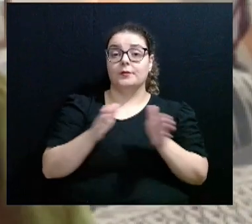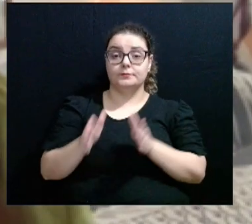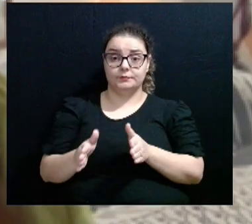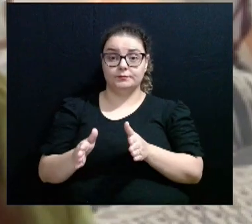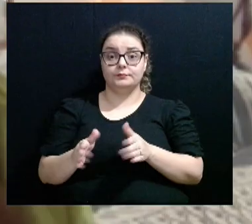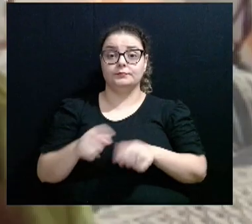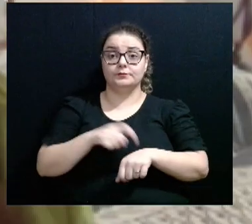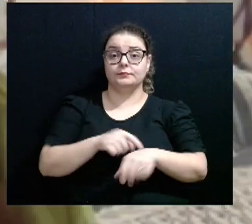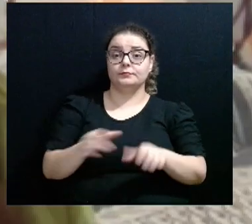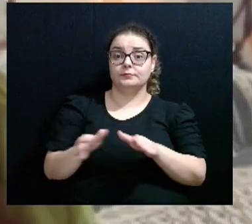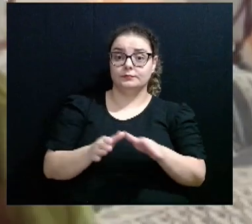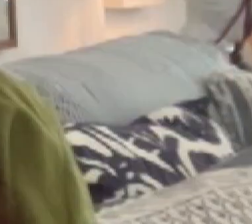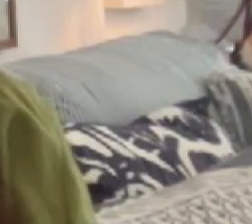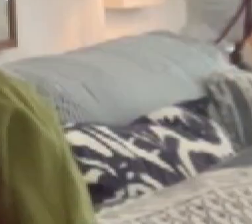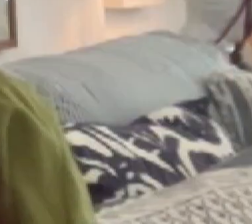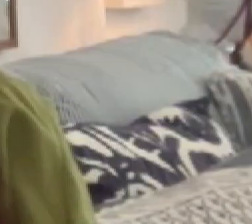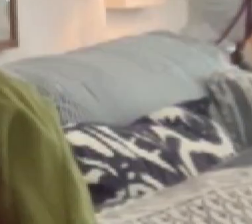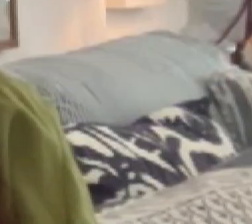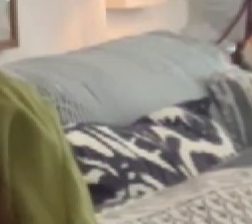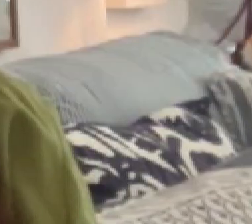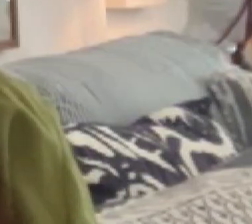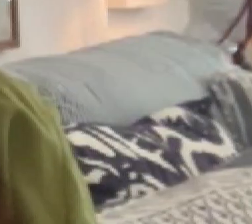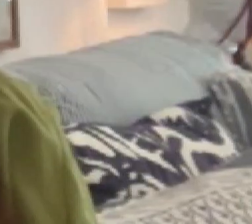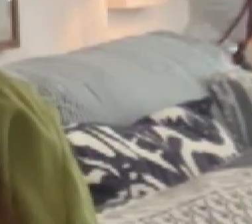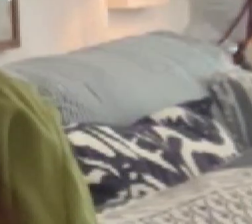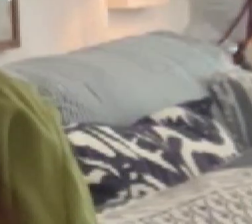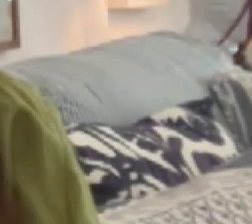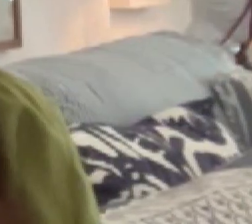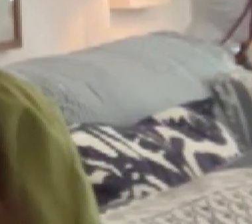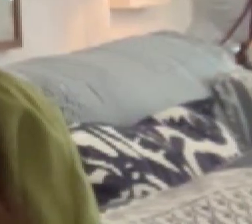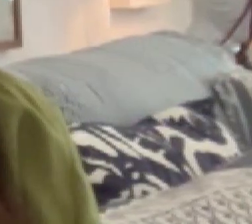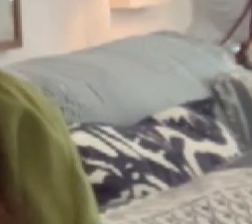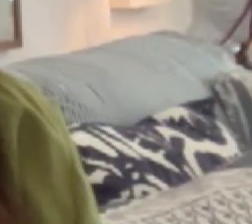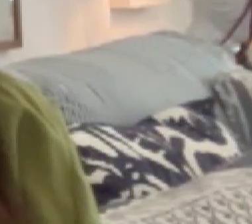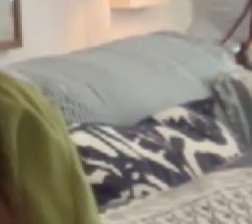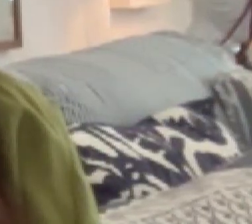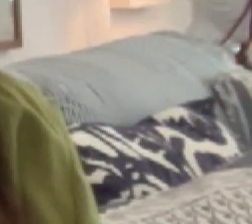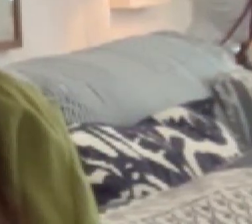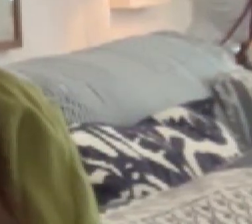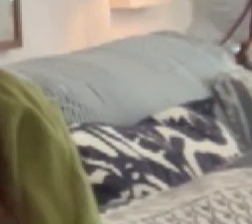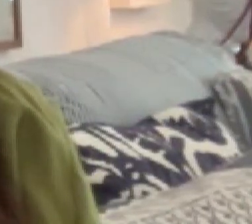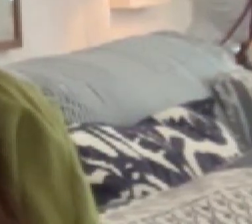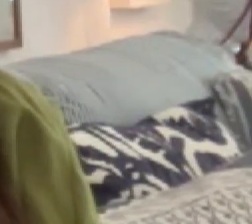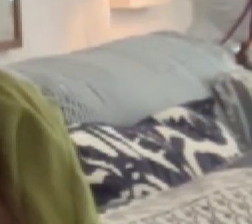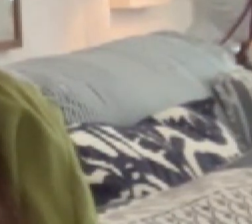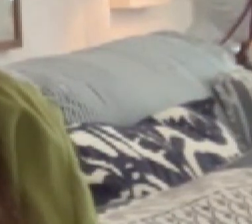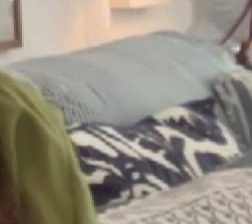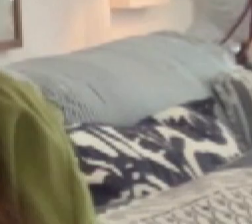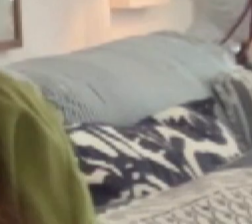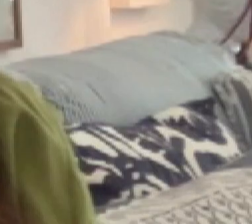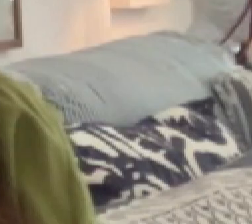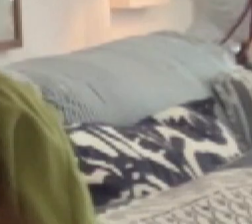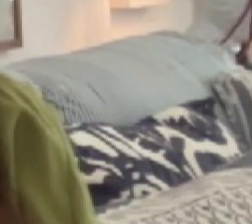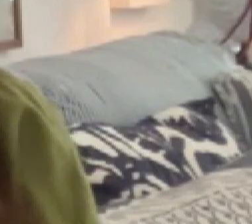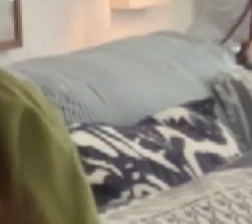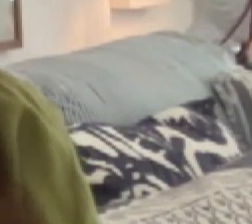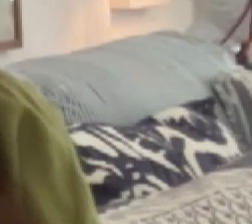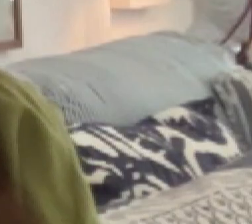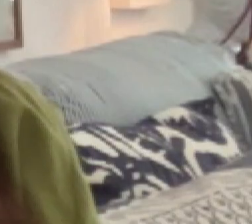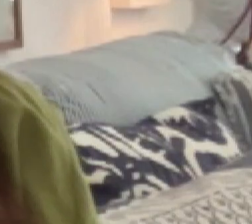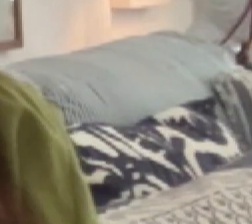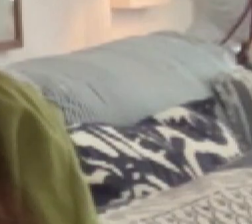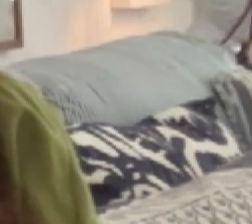não existe vida alegre e feliz o tempo todo. Isso de fato é uma ilusão que a gente encontra nas redes sociais.